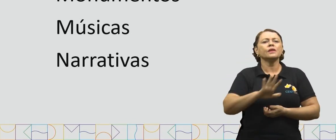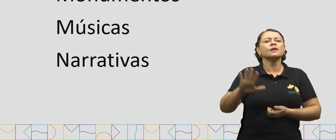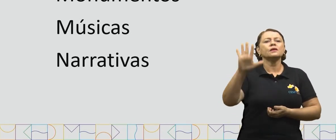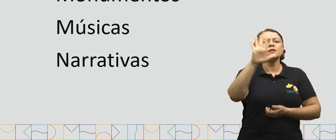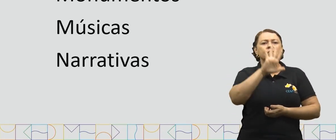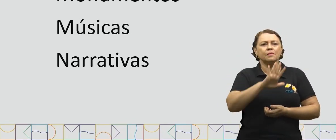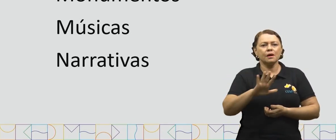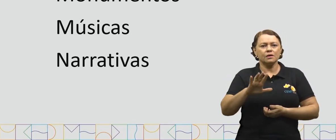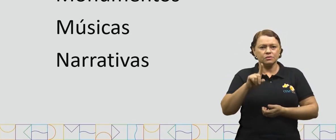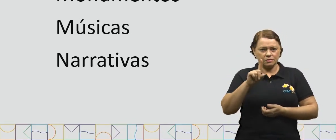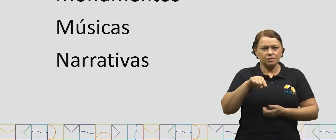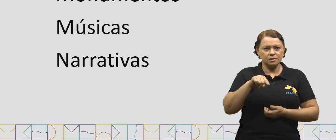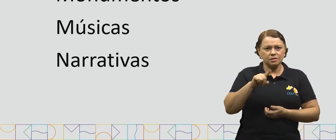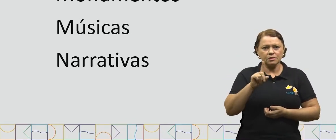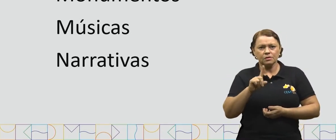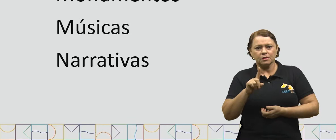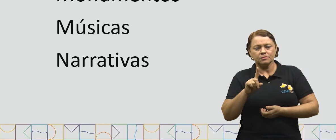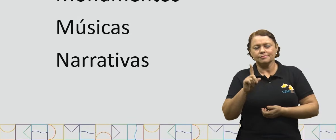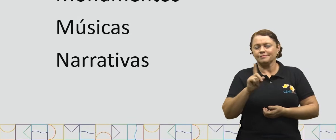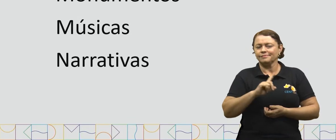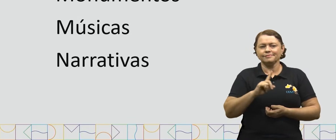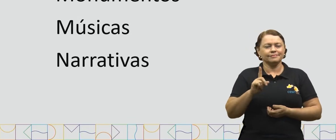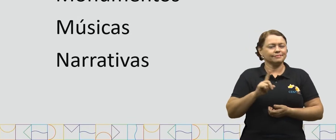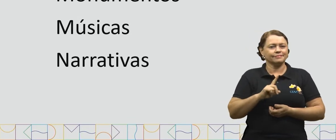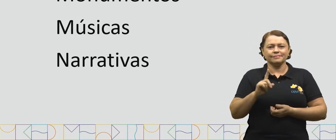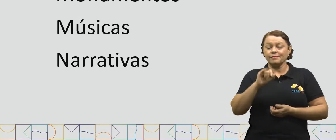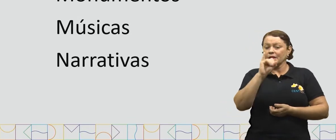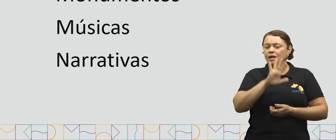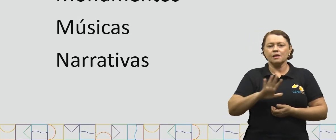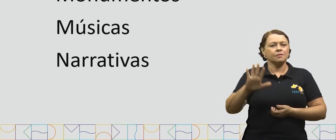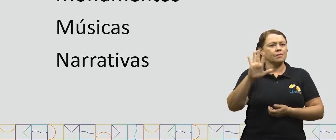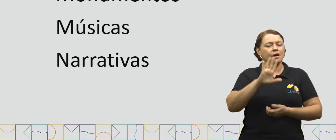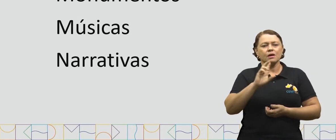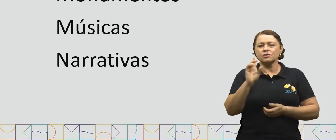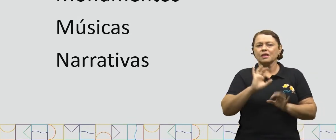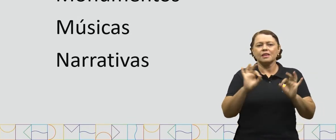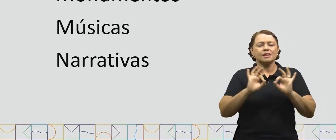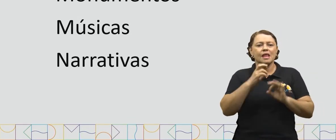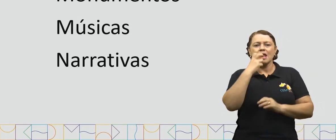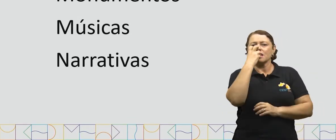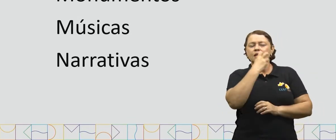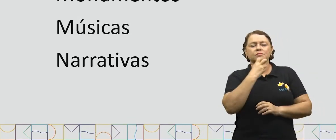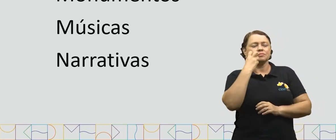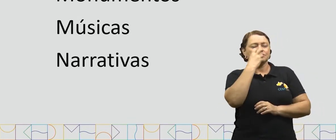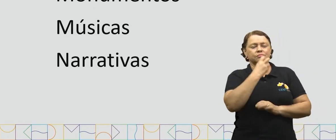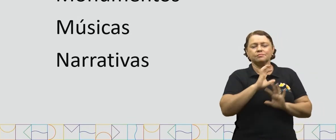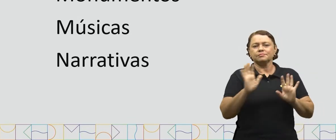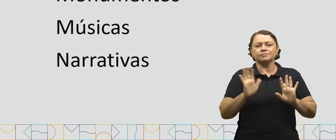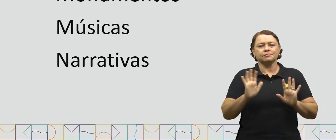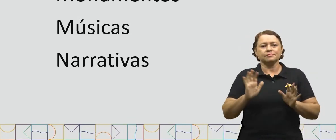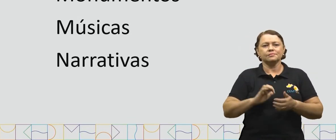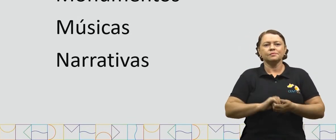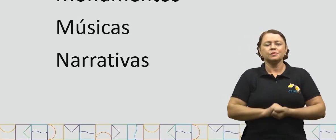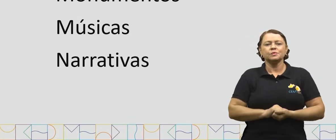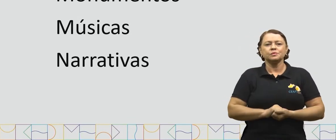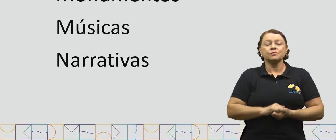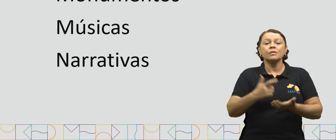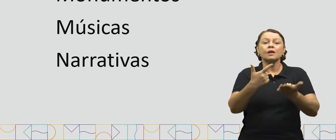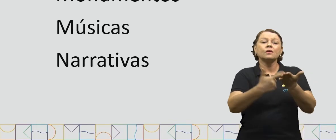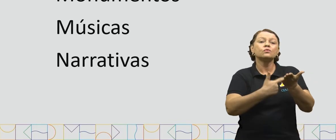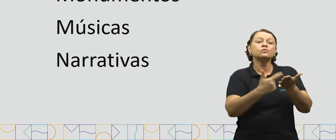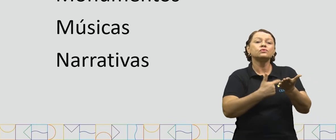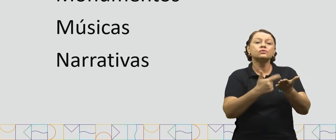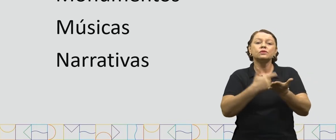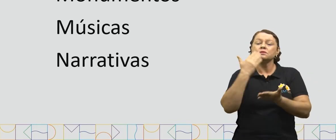Imagens. Vamos marcar ou não? Não, vamos marcar não. Imagem não é uma forma de transmissão da tradição oral. E